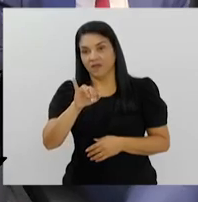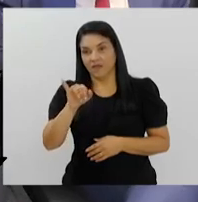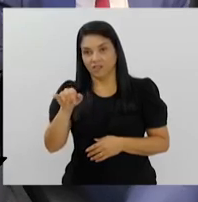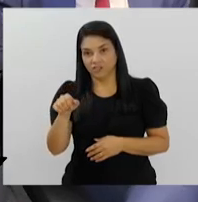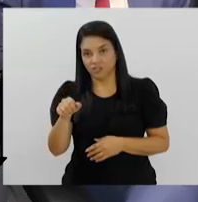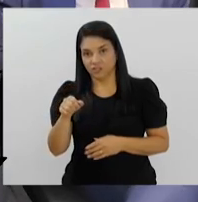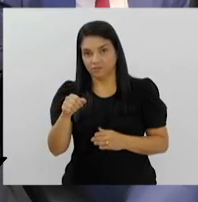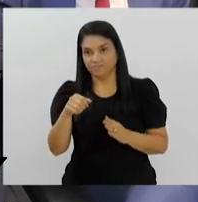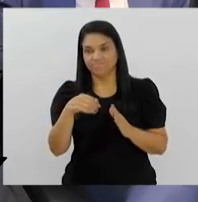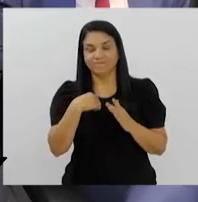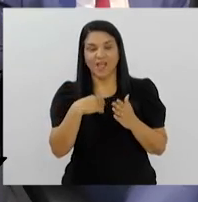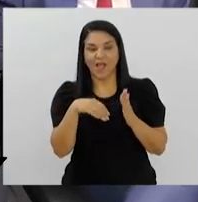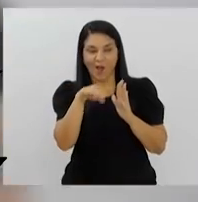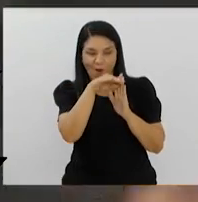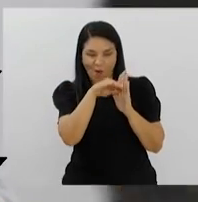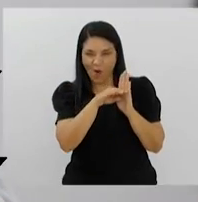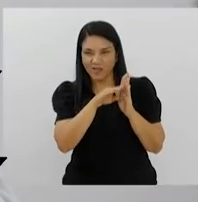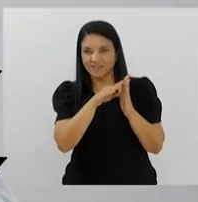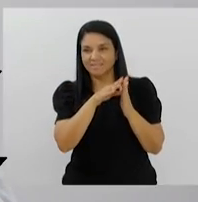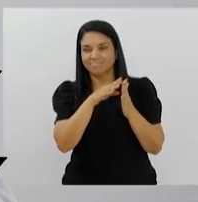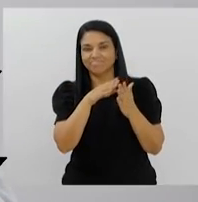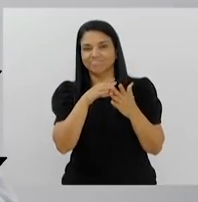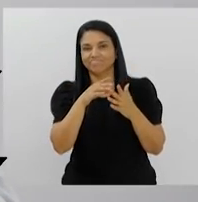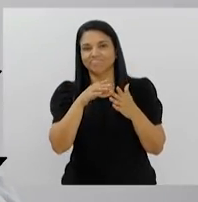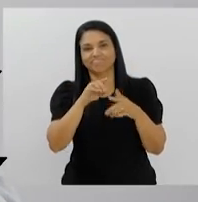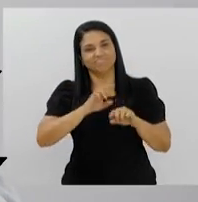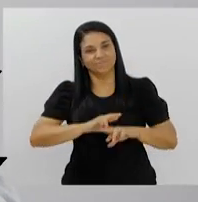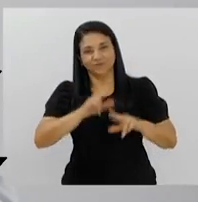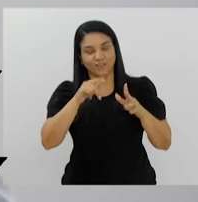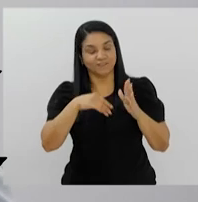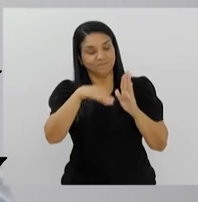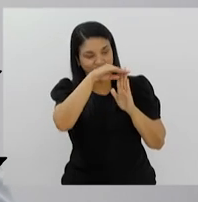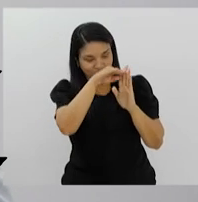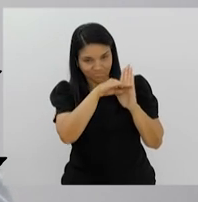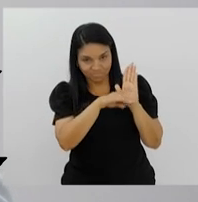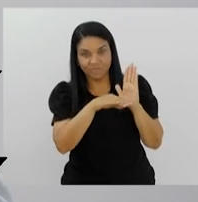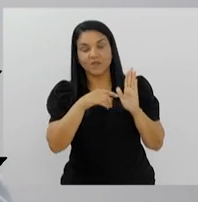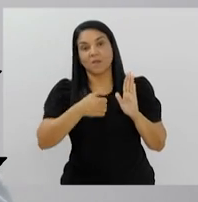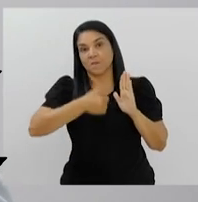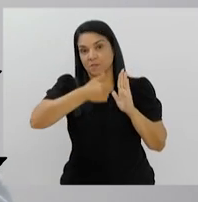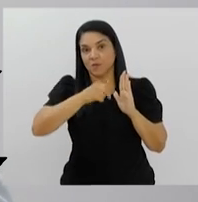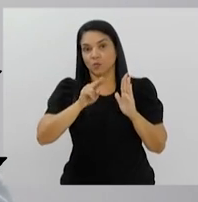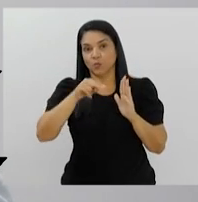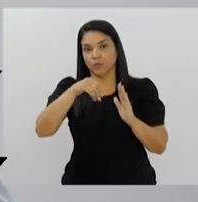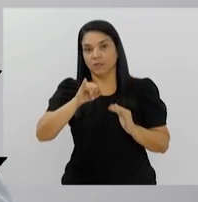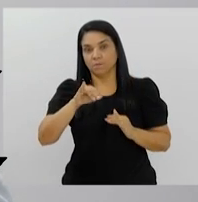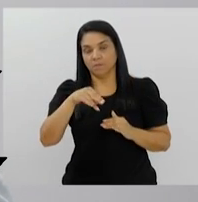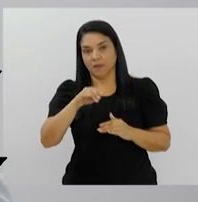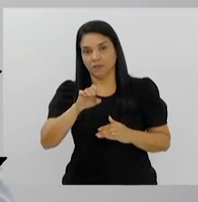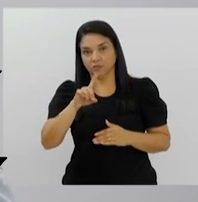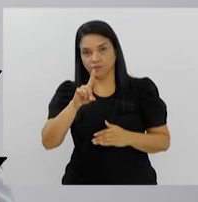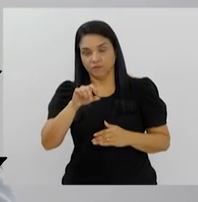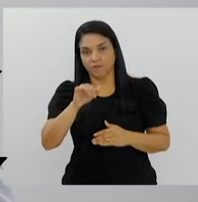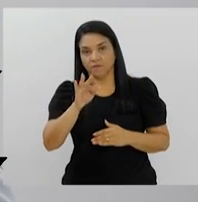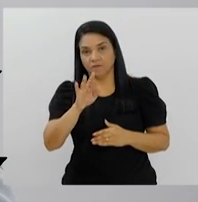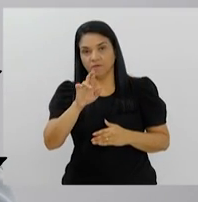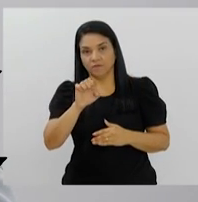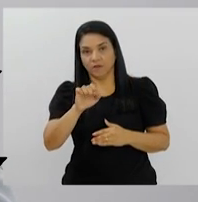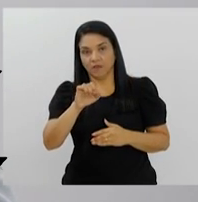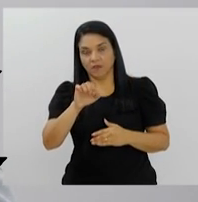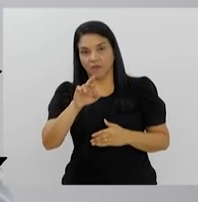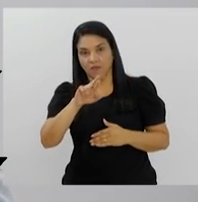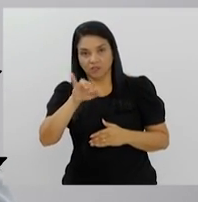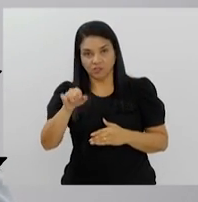ela não botou na ordem de não botou na ordem de reclamações aqui a Unimed Fer primeiro a